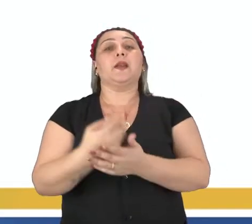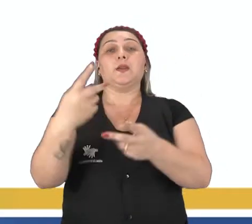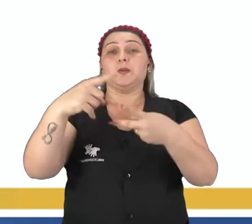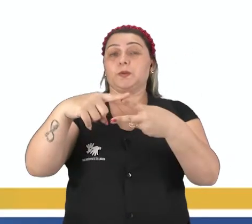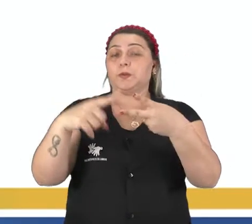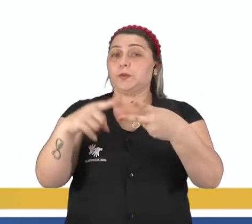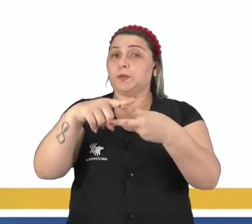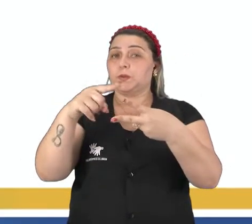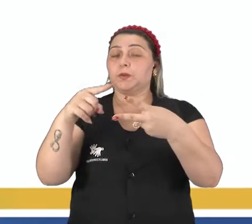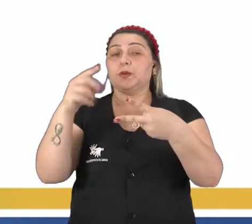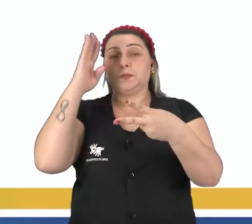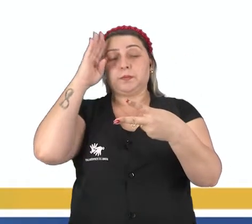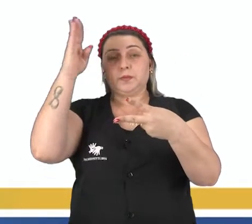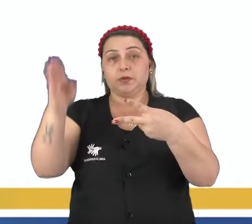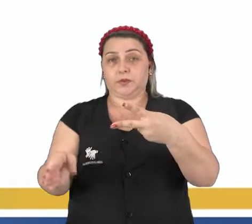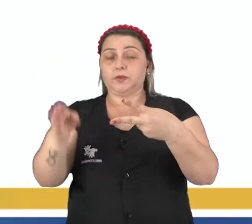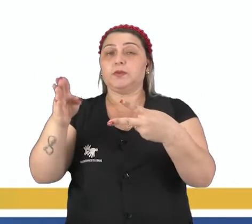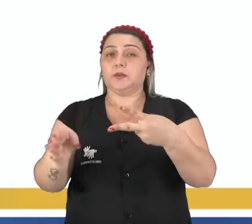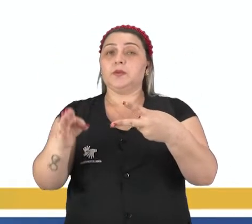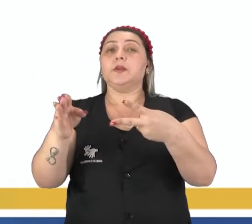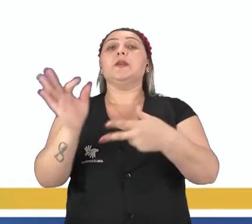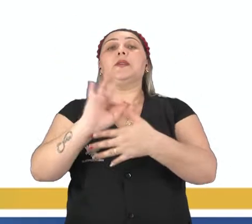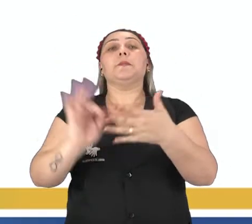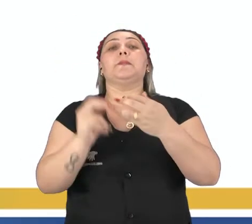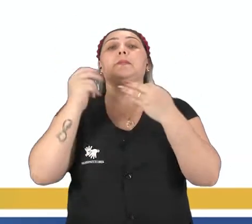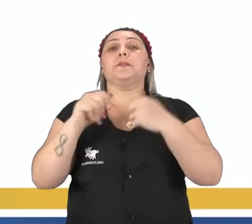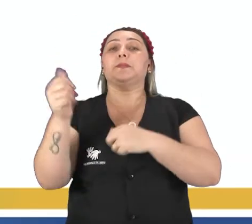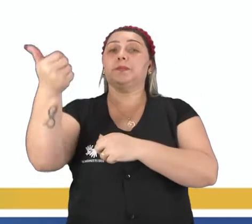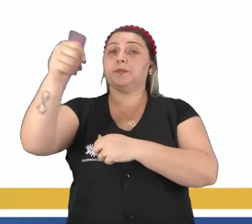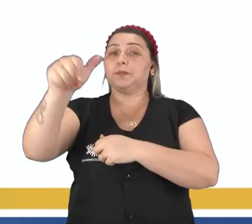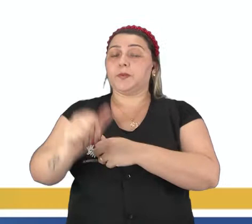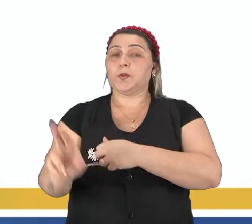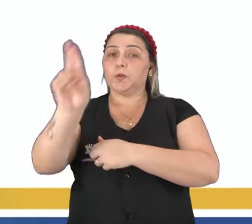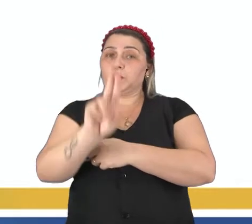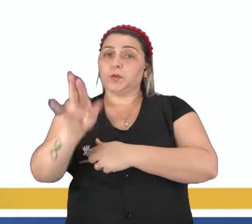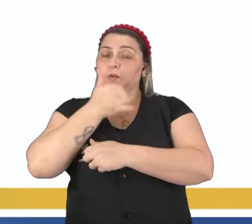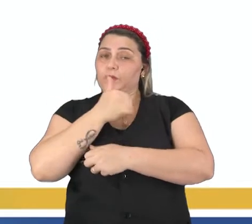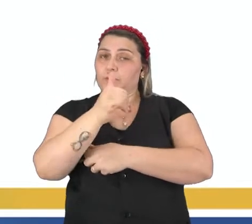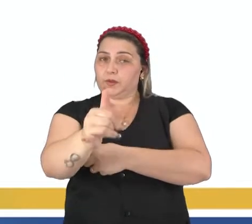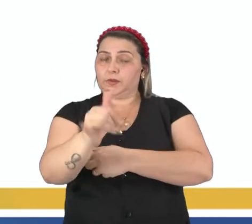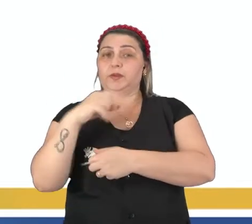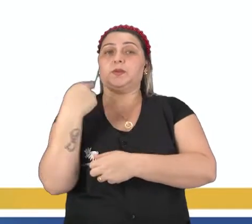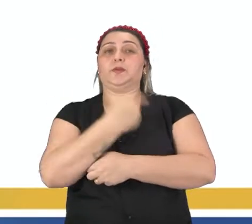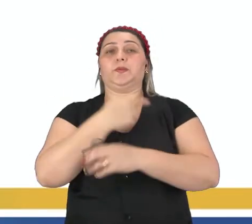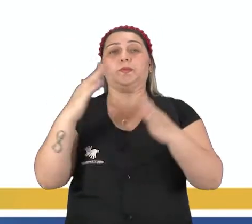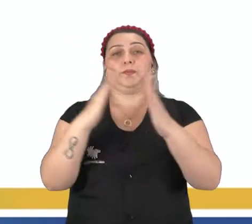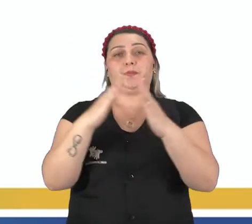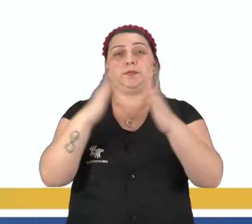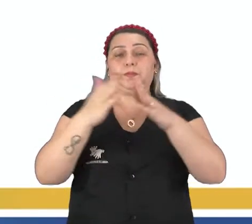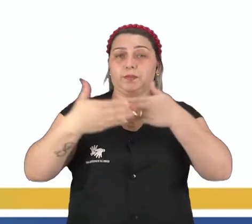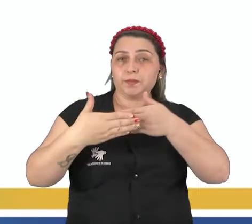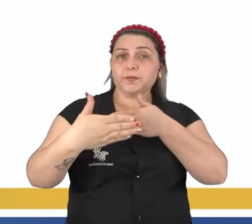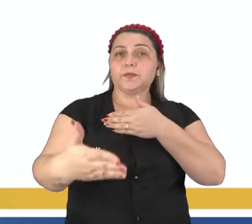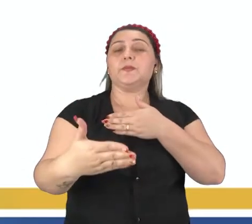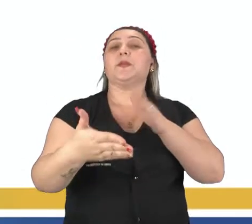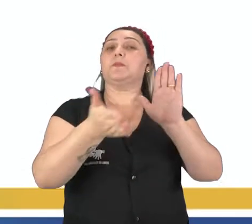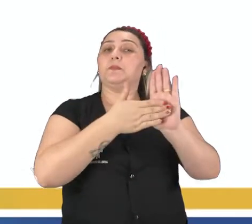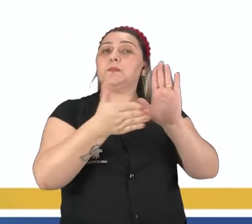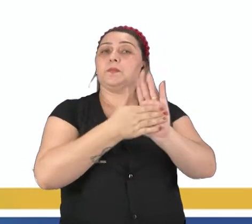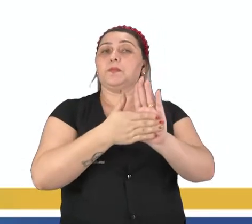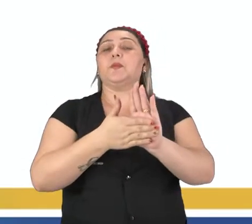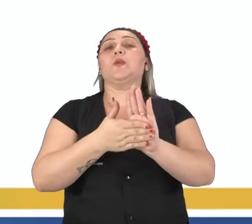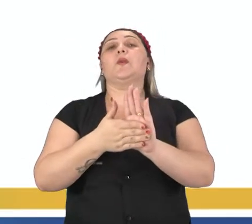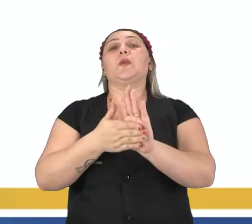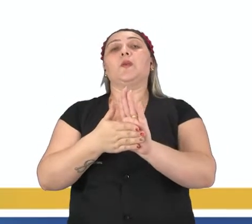dois pontos principais, né, desses dois fatores, devemos avaliar o consumo de energia elétrica da nossa casa e, a partir dele, propor